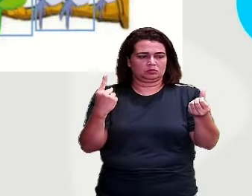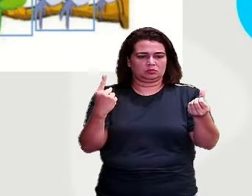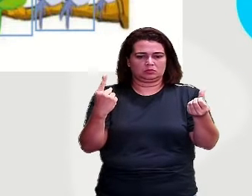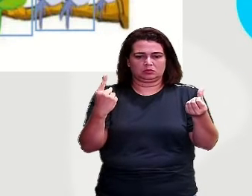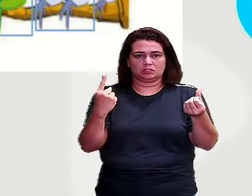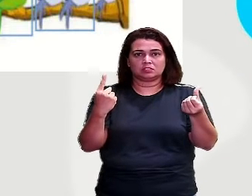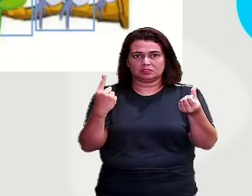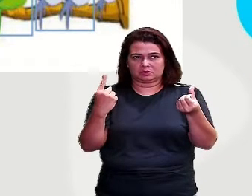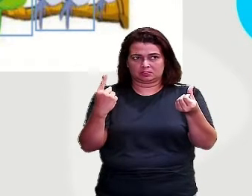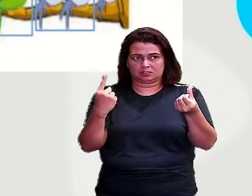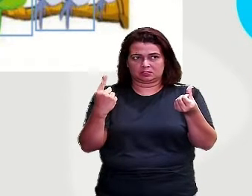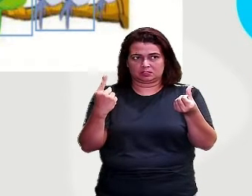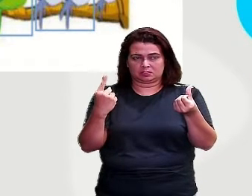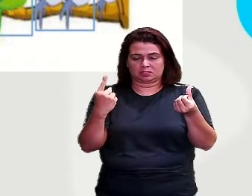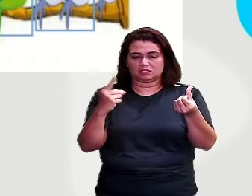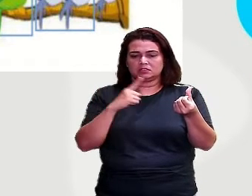já